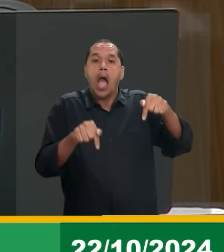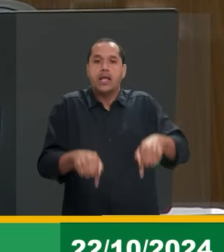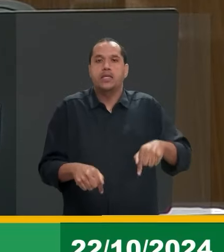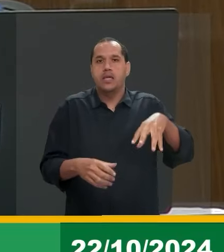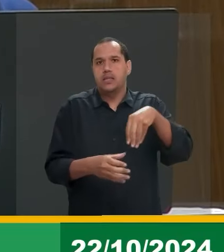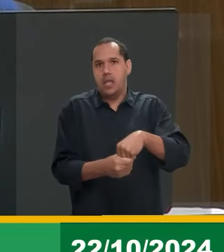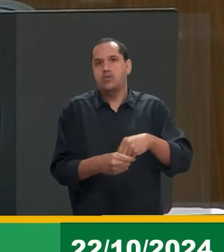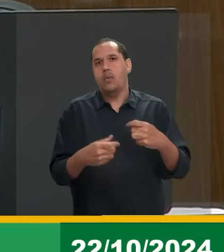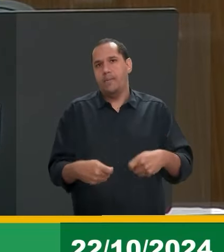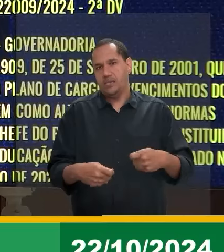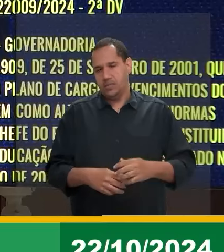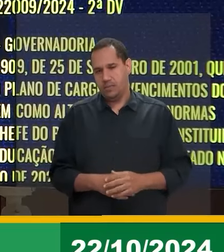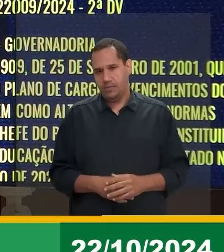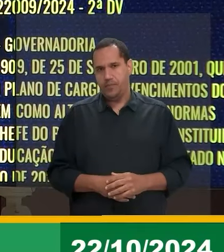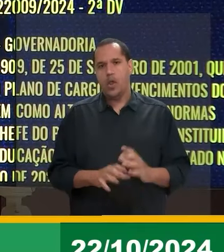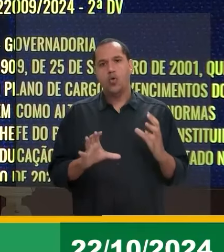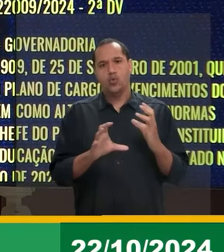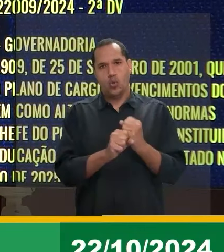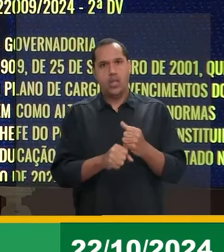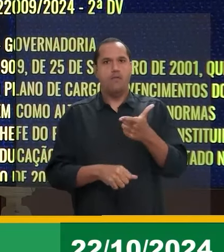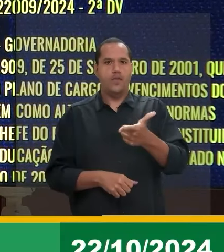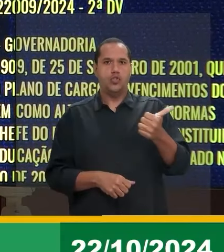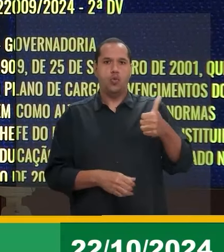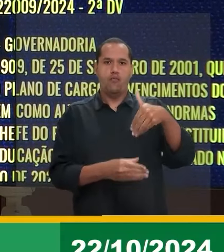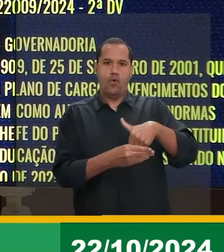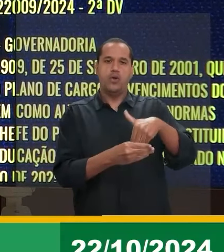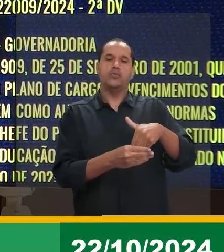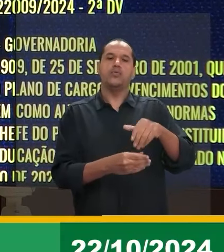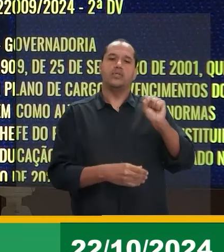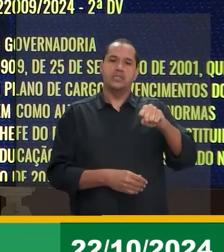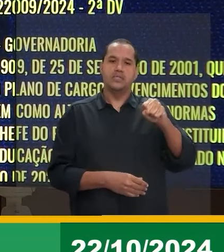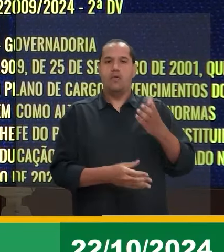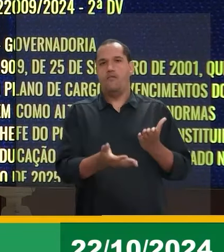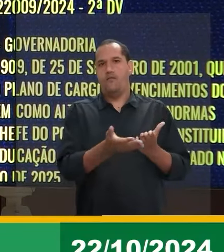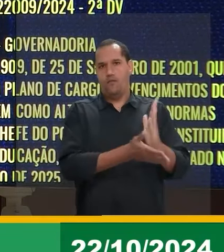21 votos sim, aprovado o presente projeto, sem nenhum voto contrário, aprovado.